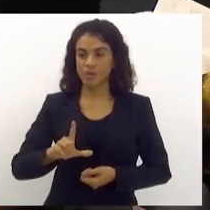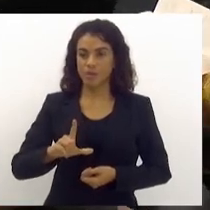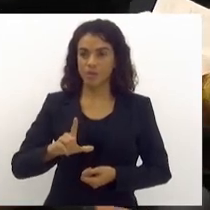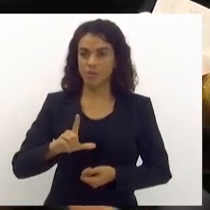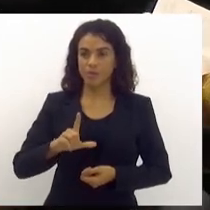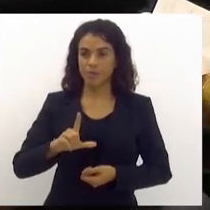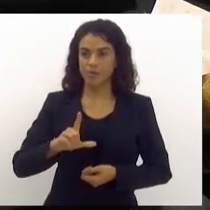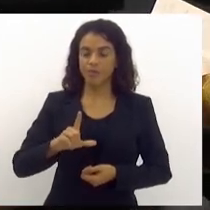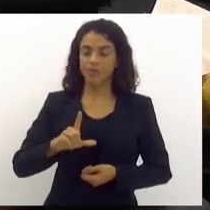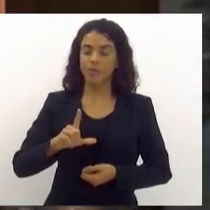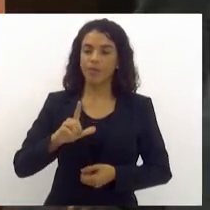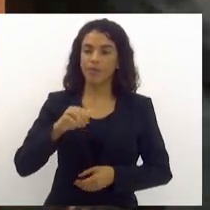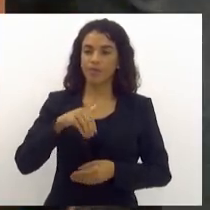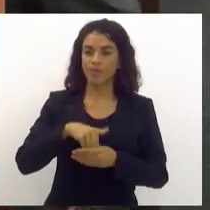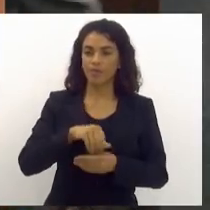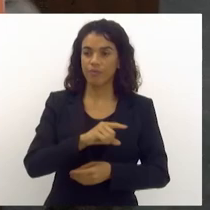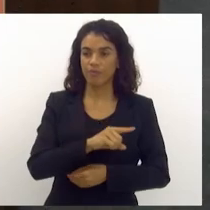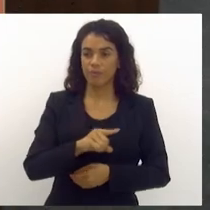Bancada do pessoal vota não.